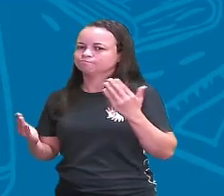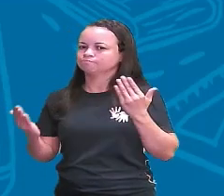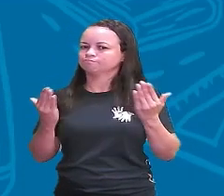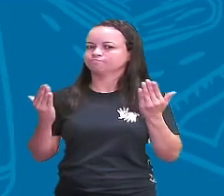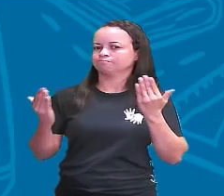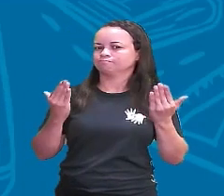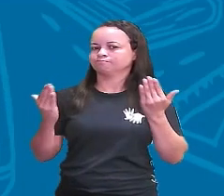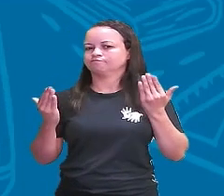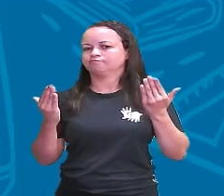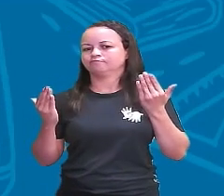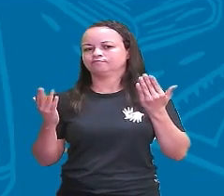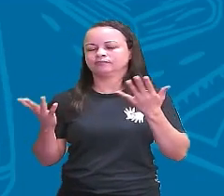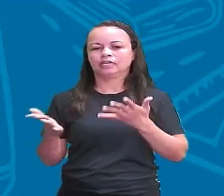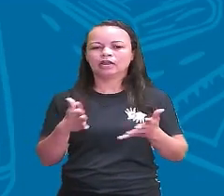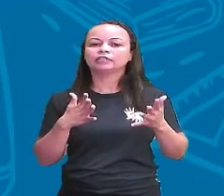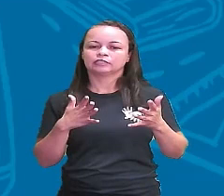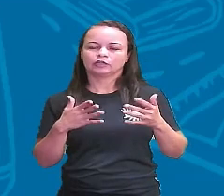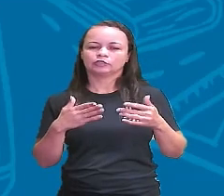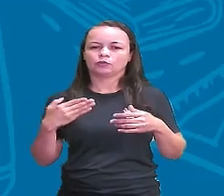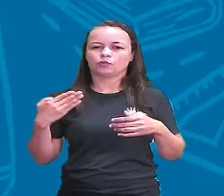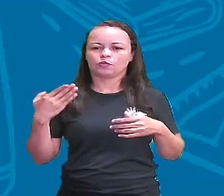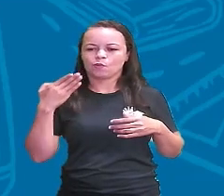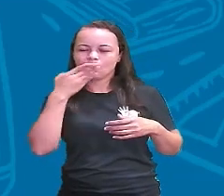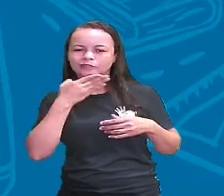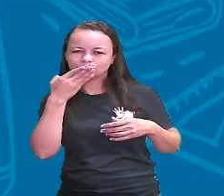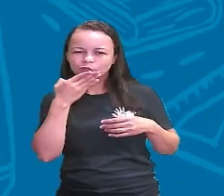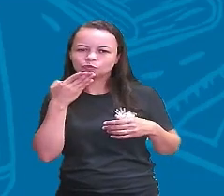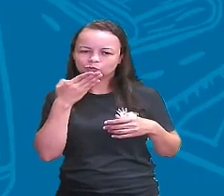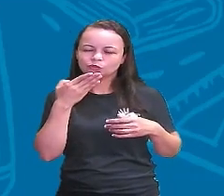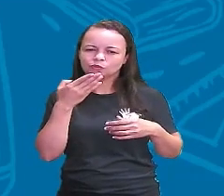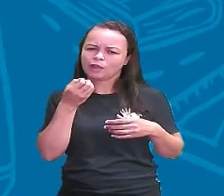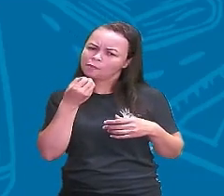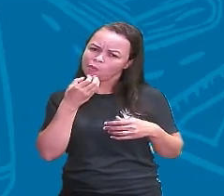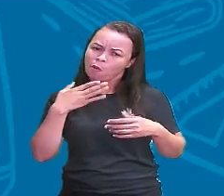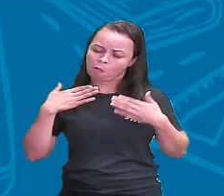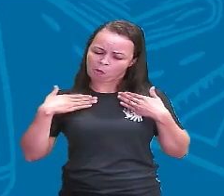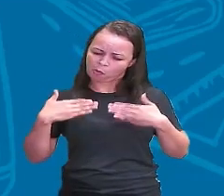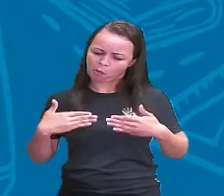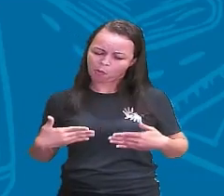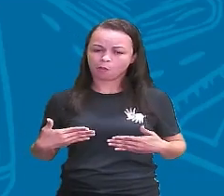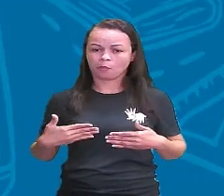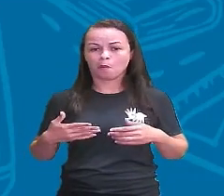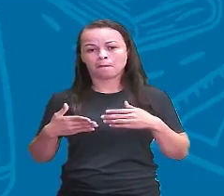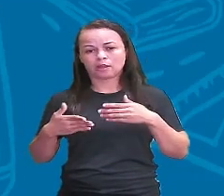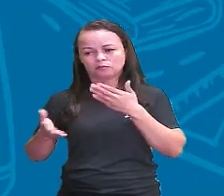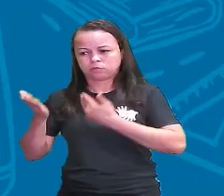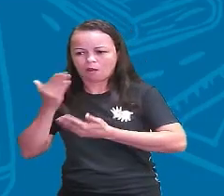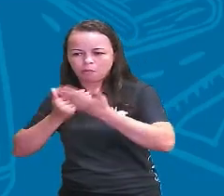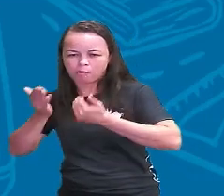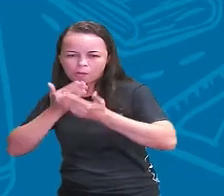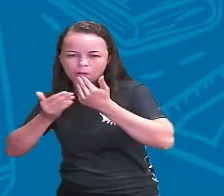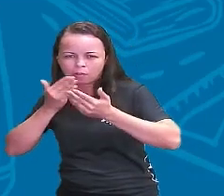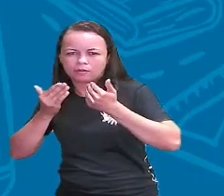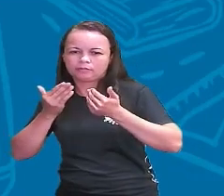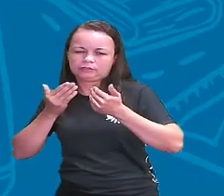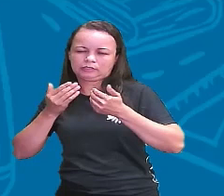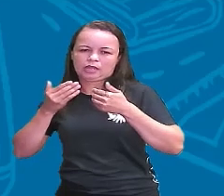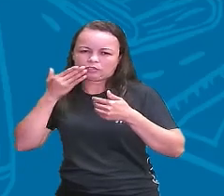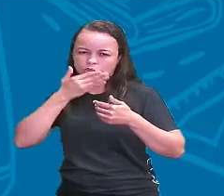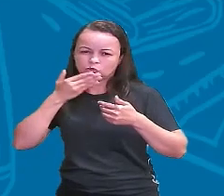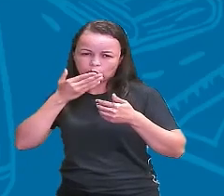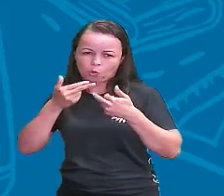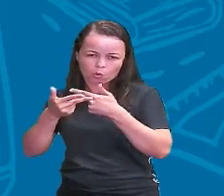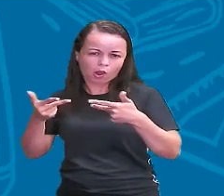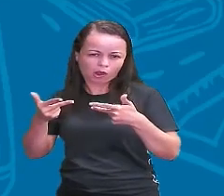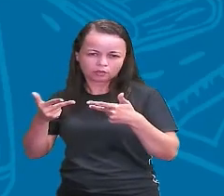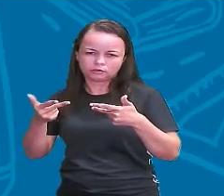do momento que a gente o açúcar, né, consumir açúcar é bom para o nosso organismo, mas a gente não pode consumir muito açúcar. A gente tem que